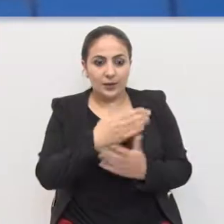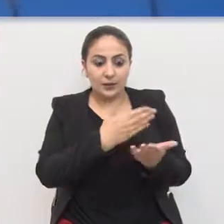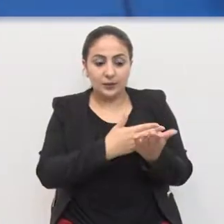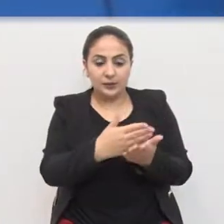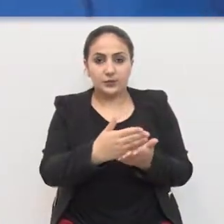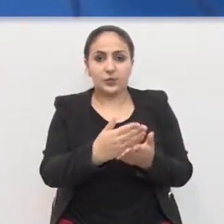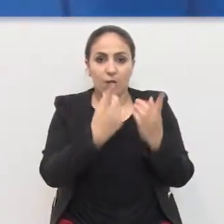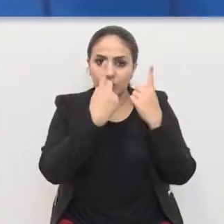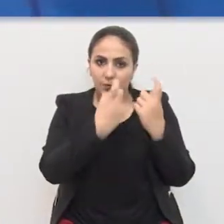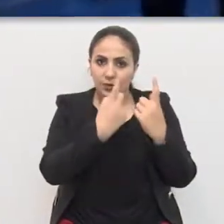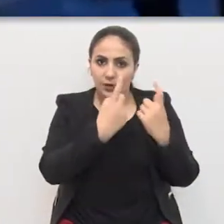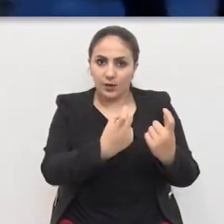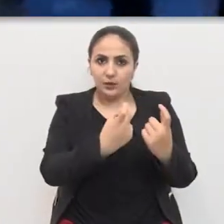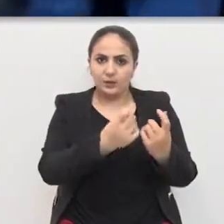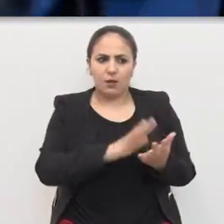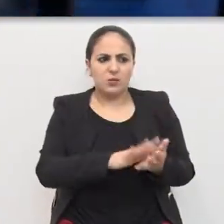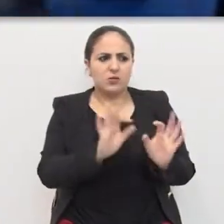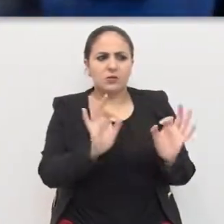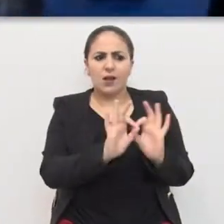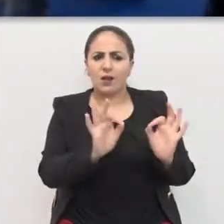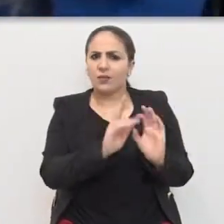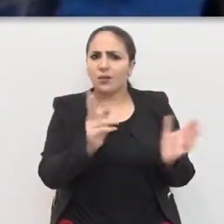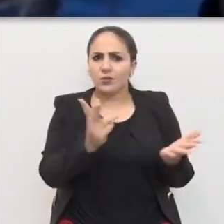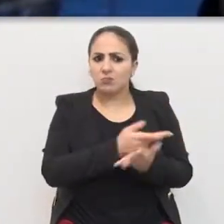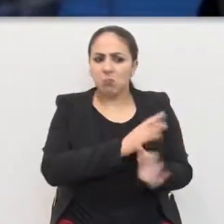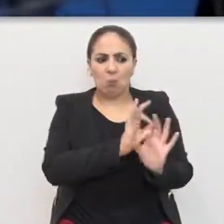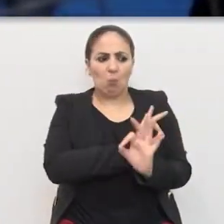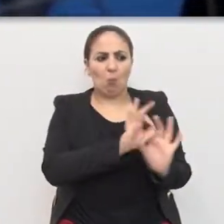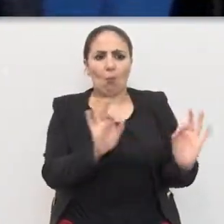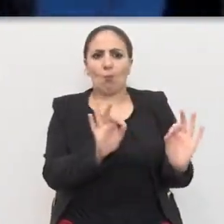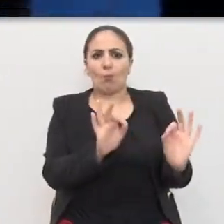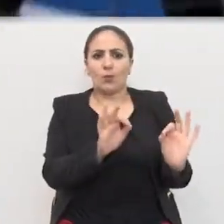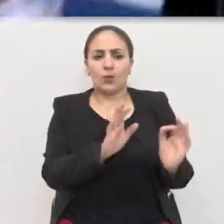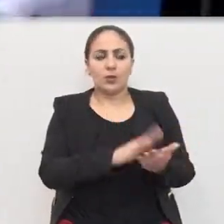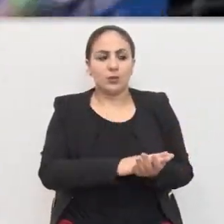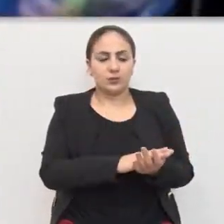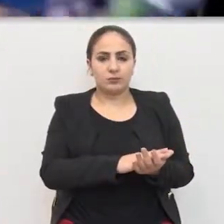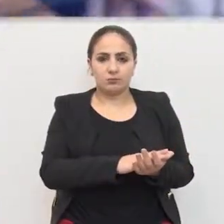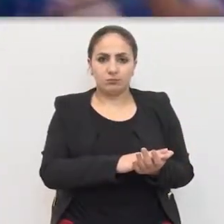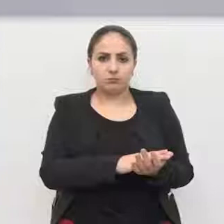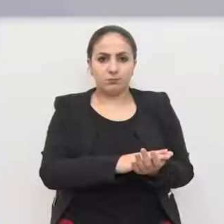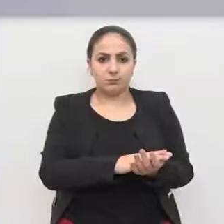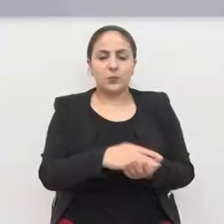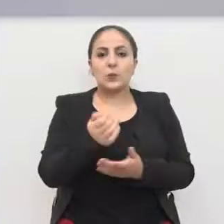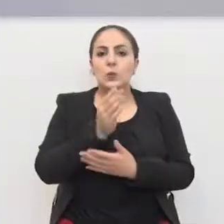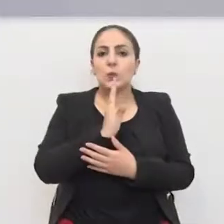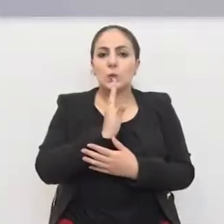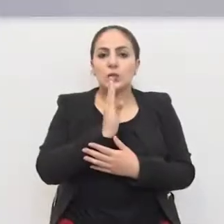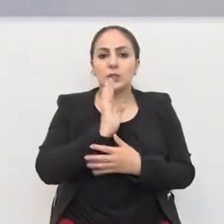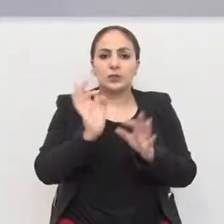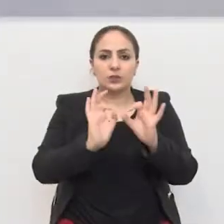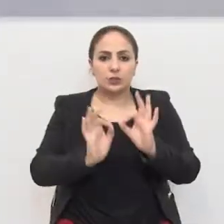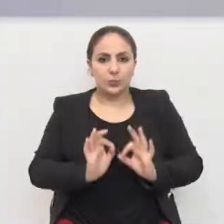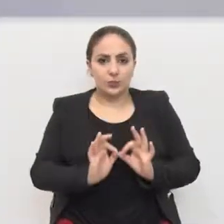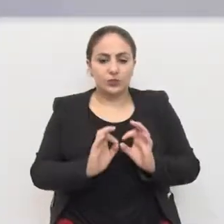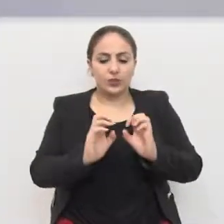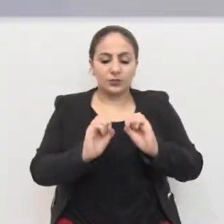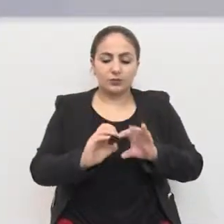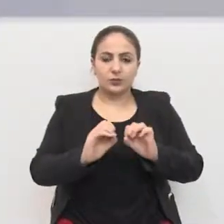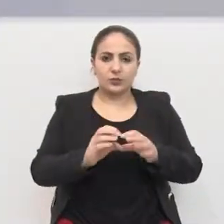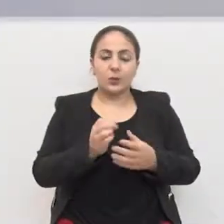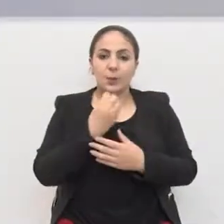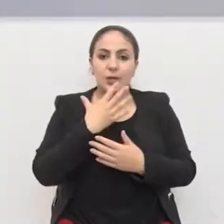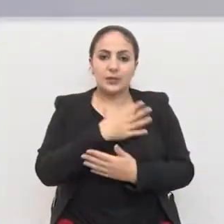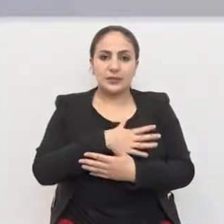da equipe começando a agressão, não sofreu nenhum tipo de sanção, nem uma expulsão, nada. Conheça o projeto